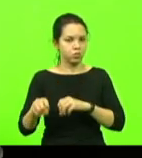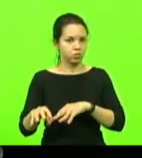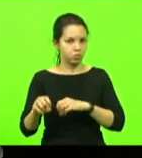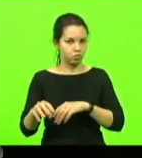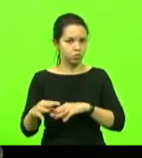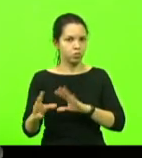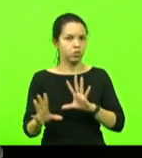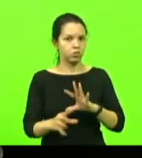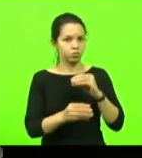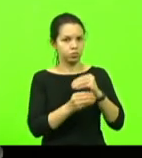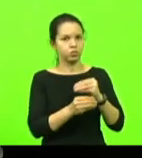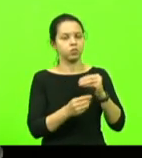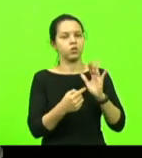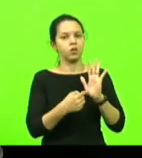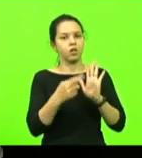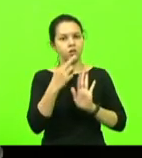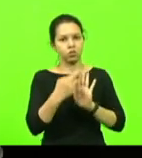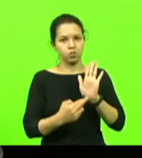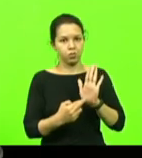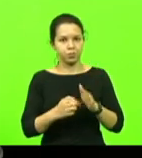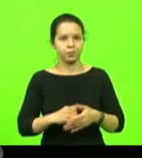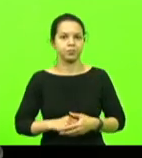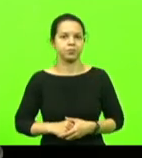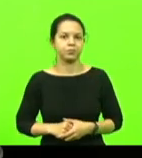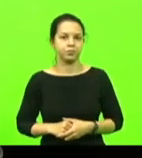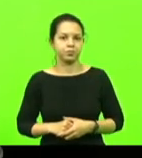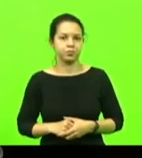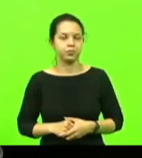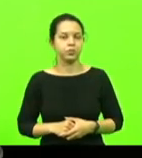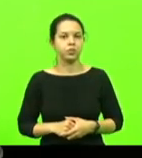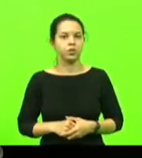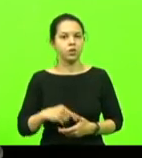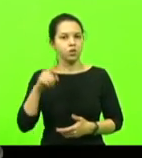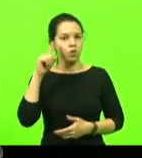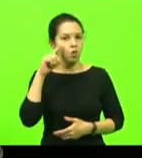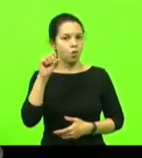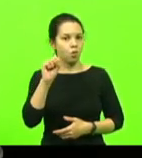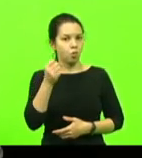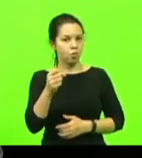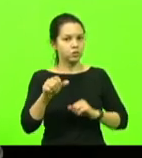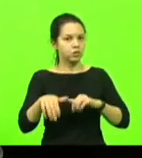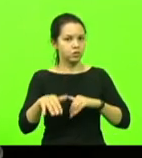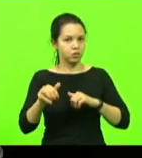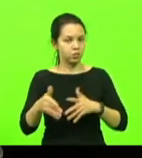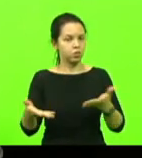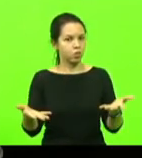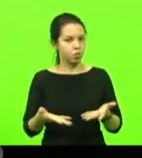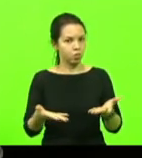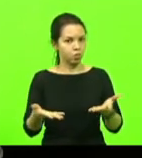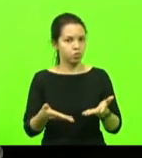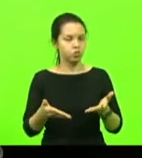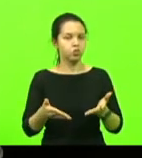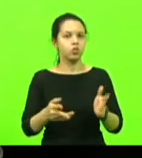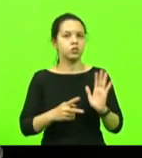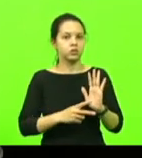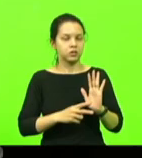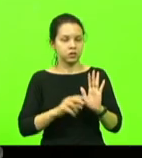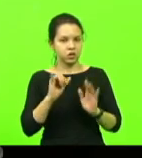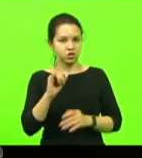a esse relatório. Ainda, em 8 de setembro, hoje, o SINT encaminhou o